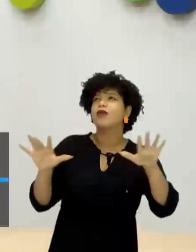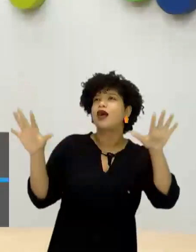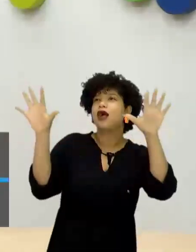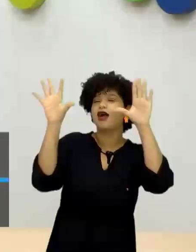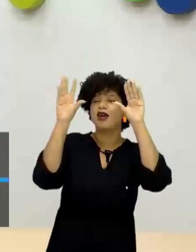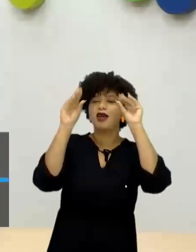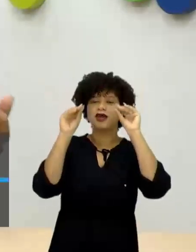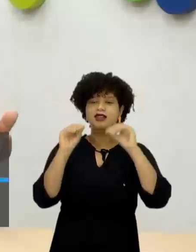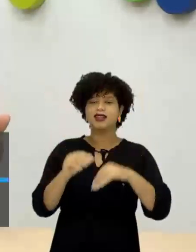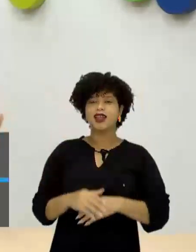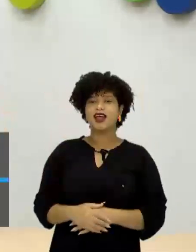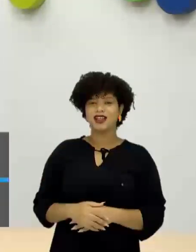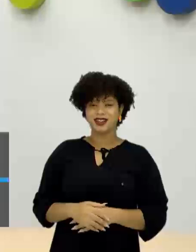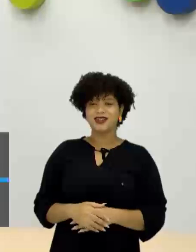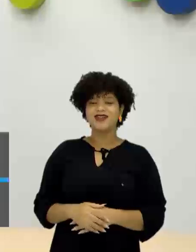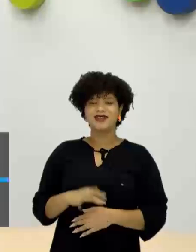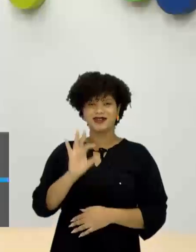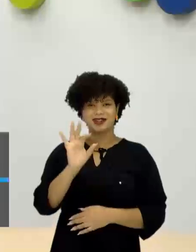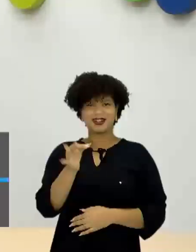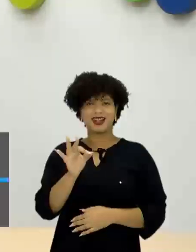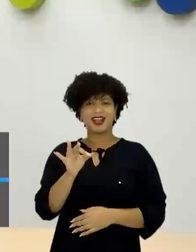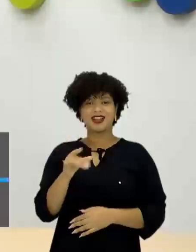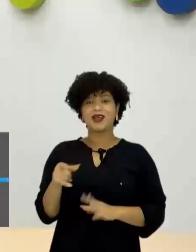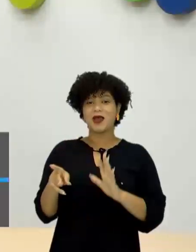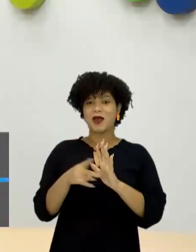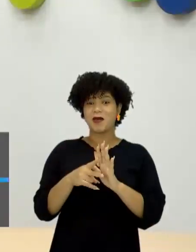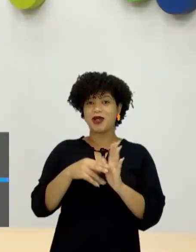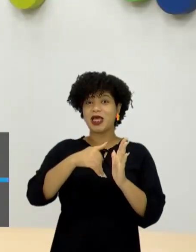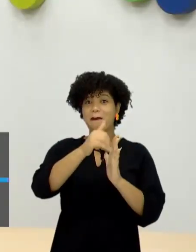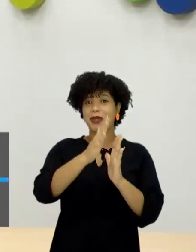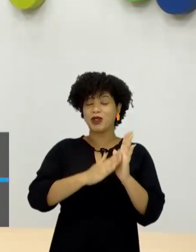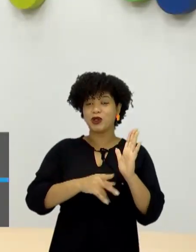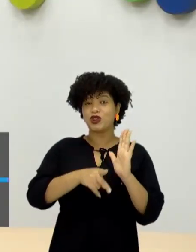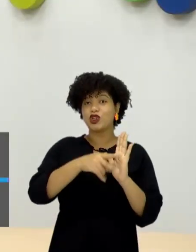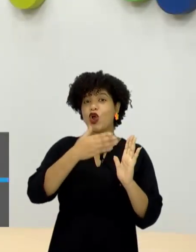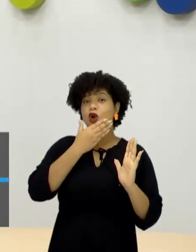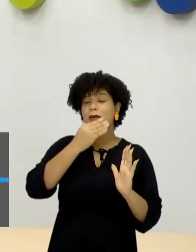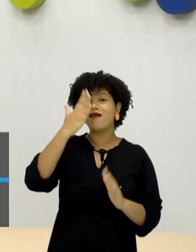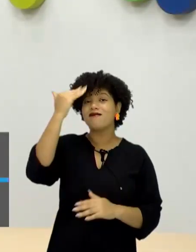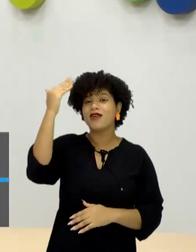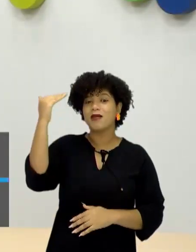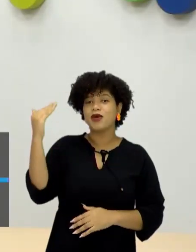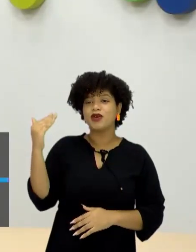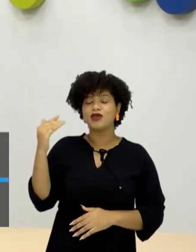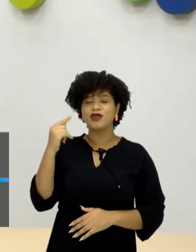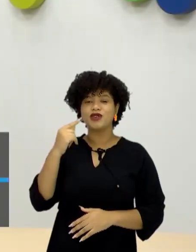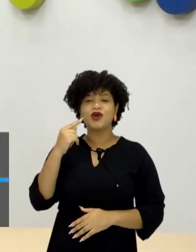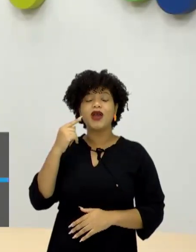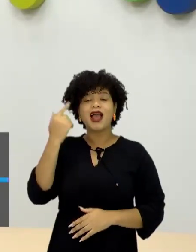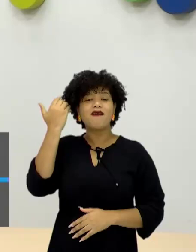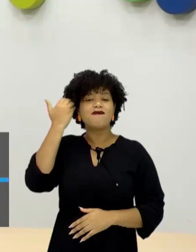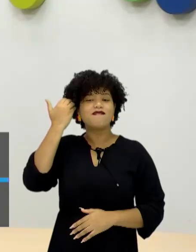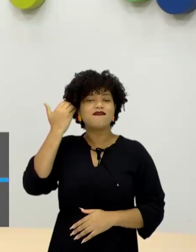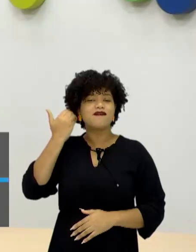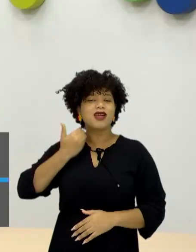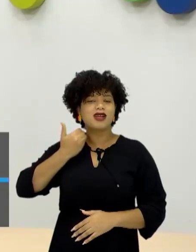também colocou Noite Estrelada. É a Noite Estrelada do Van Gogh, é isso mesmo. O Van Gogh gostava de trazer essa ideia, né,